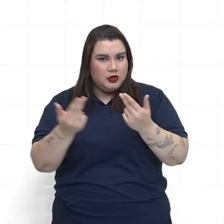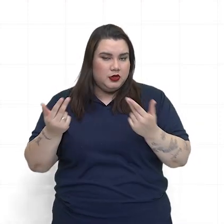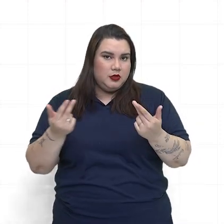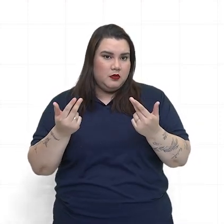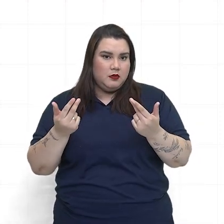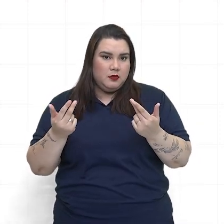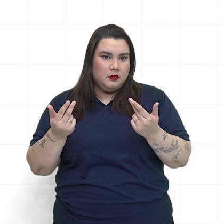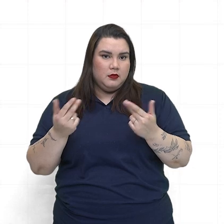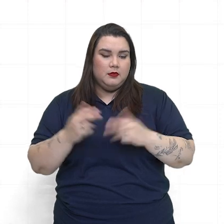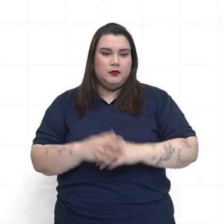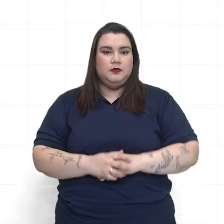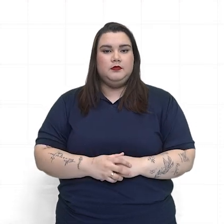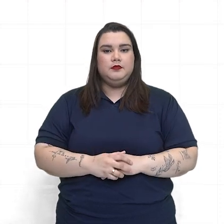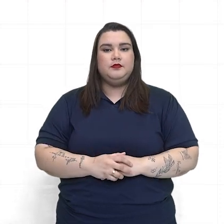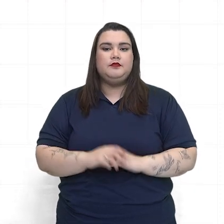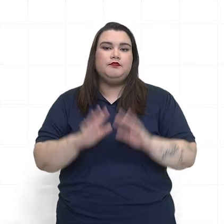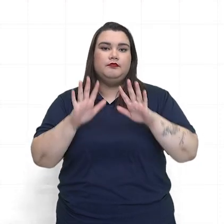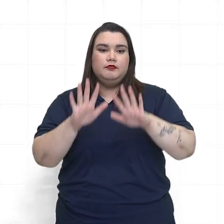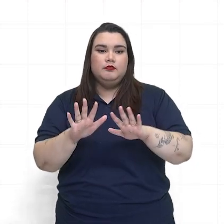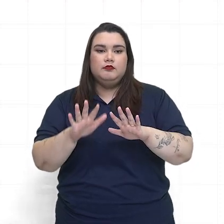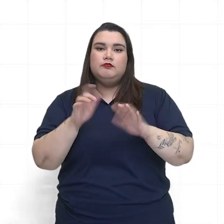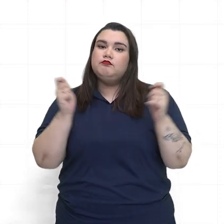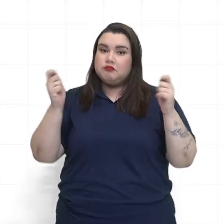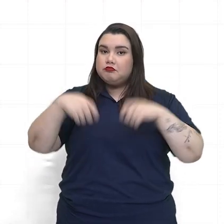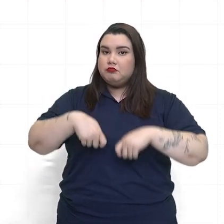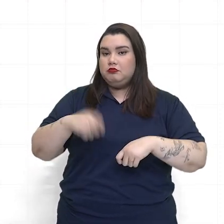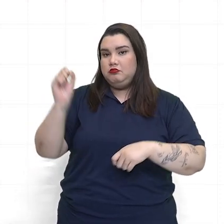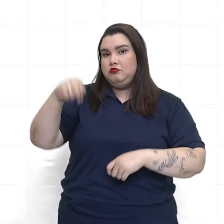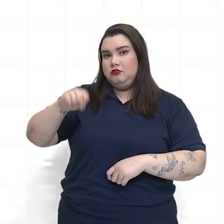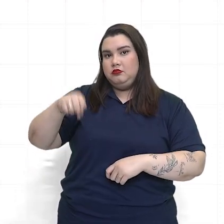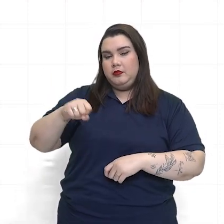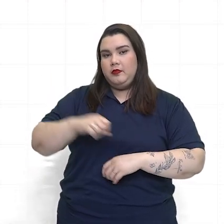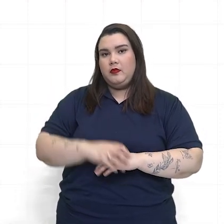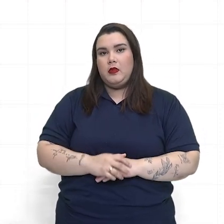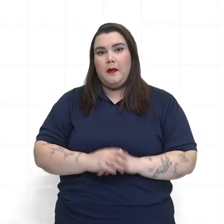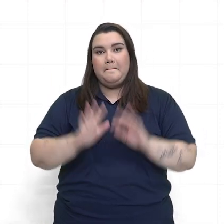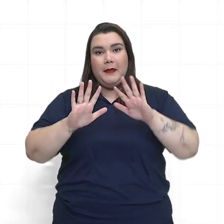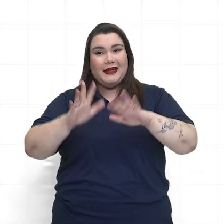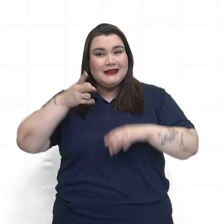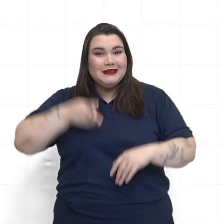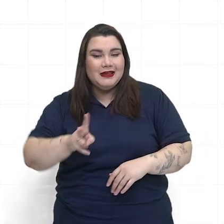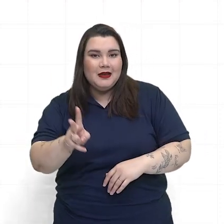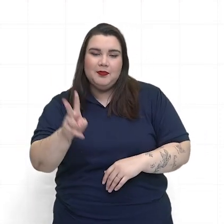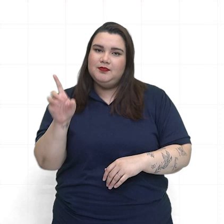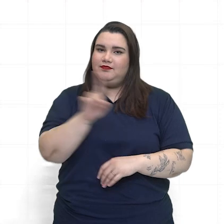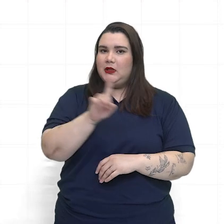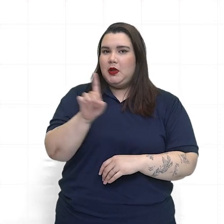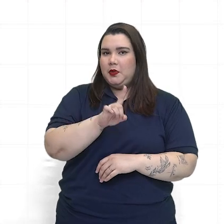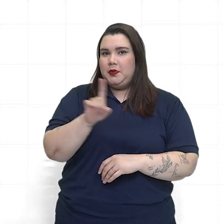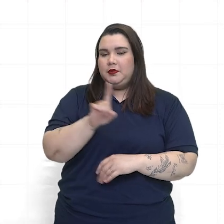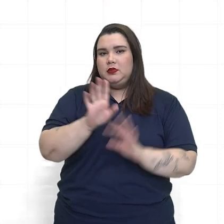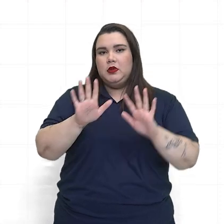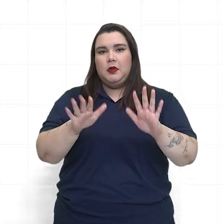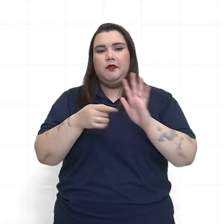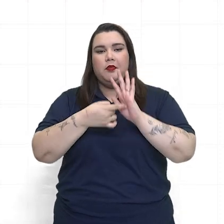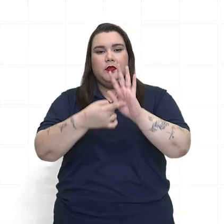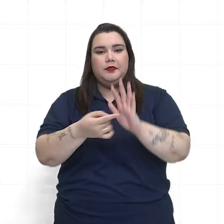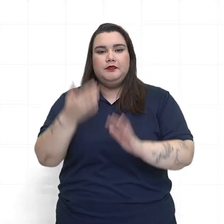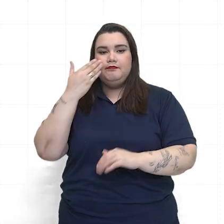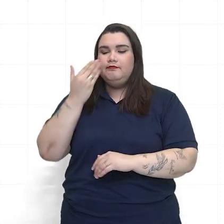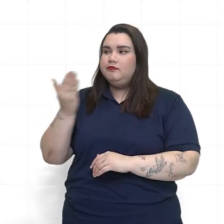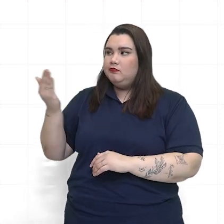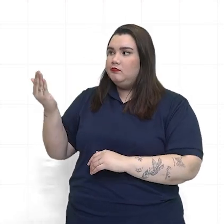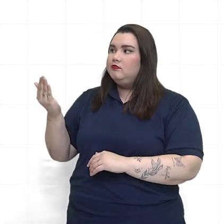iguais? Bom, consigo sim, né? Mas não é sempre. Então vejamos aí essa situação.